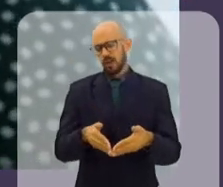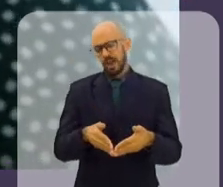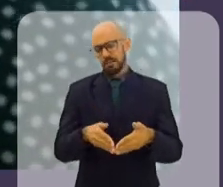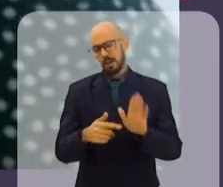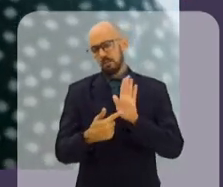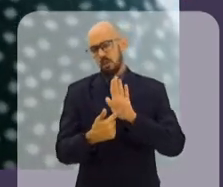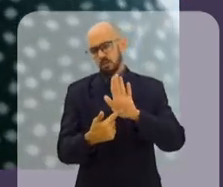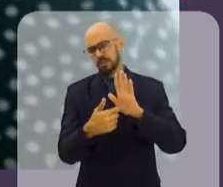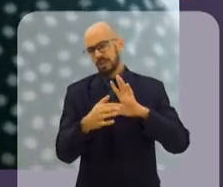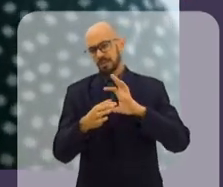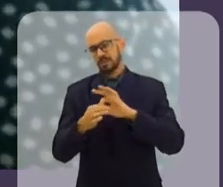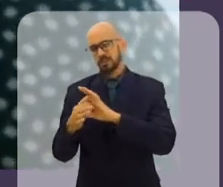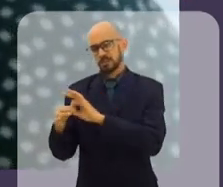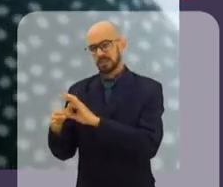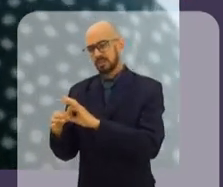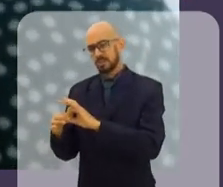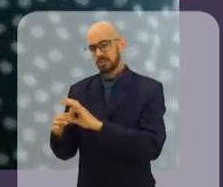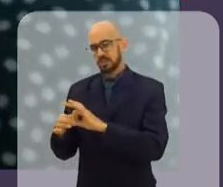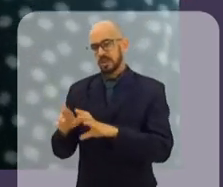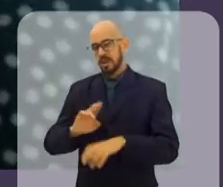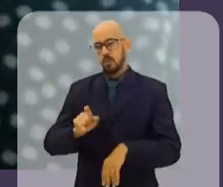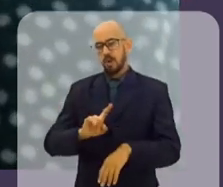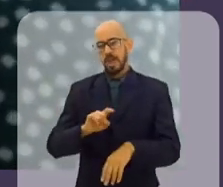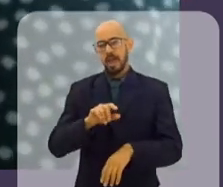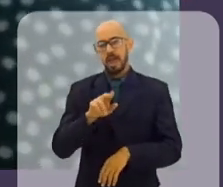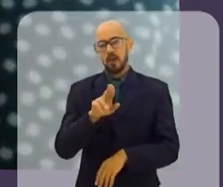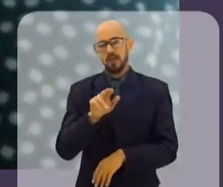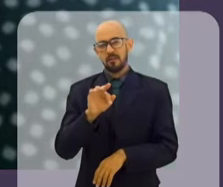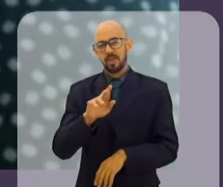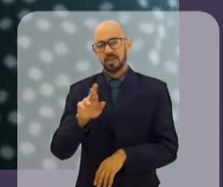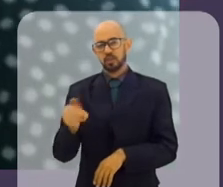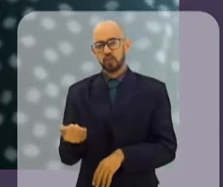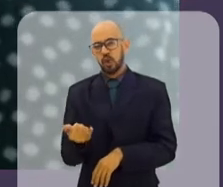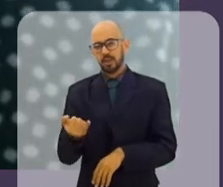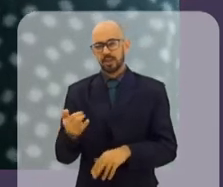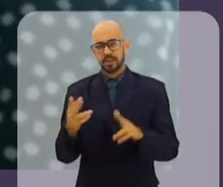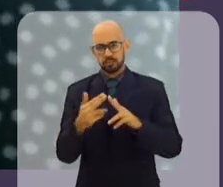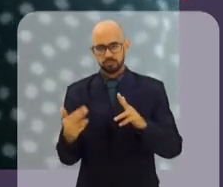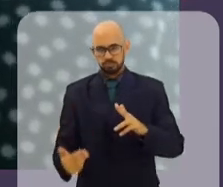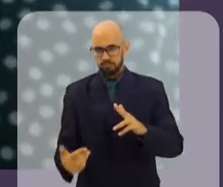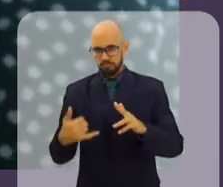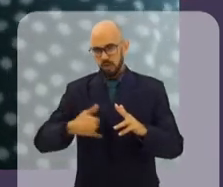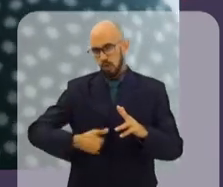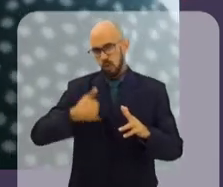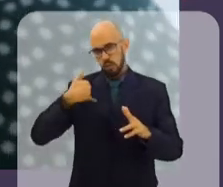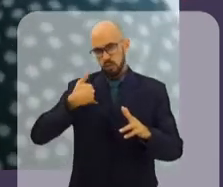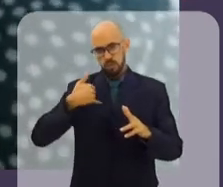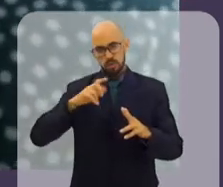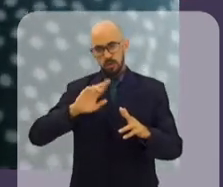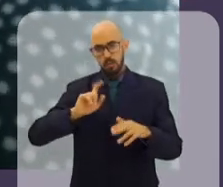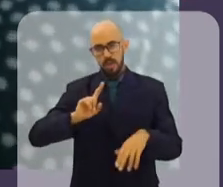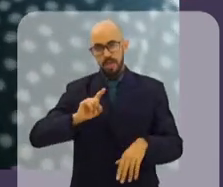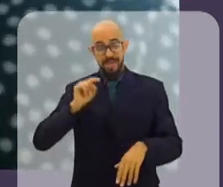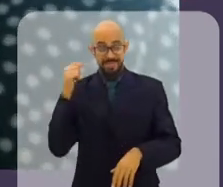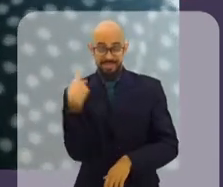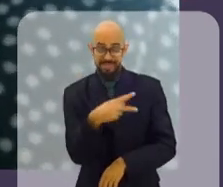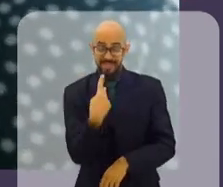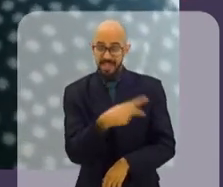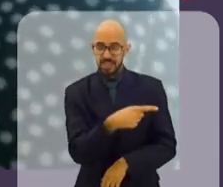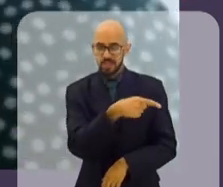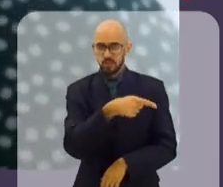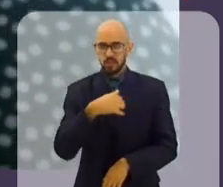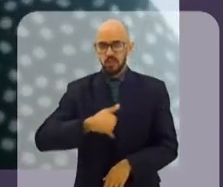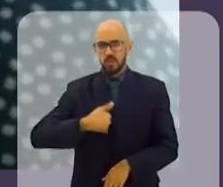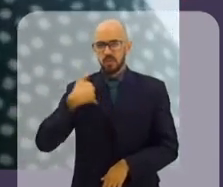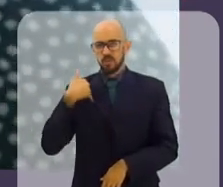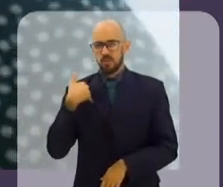essa perspectiva de falar, olha só, não é a UFRJ que está te dando orgulho, não, é você, a UFRJ que